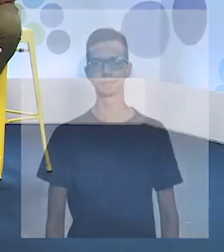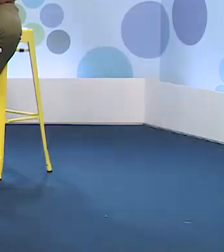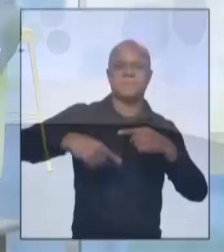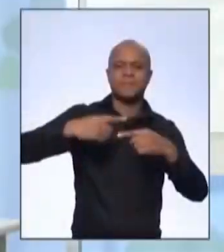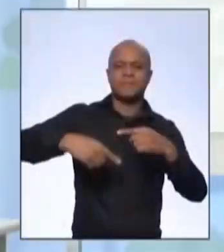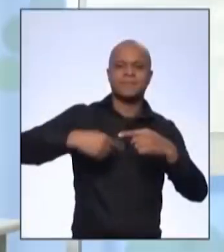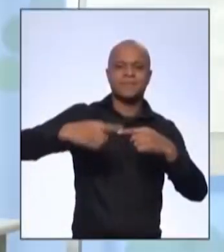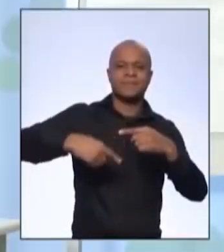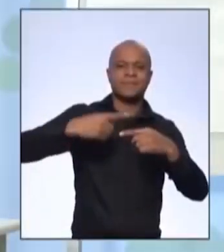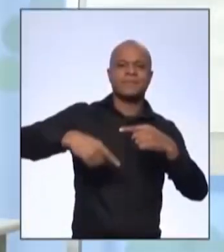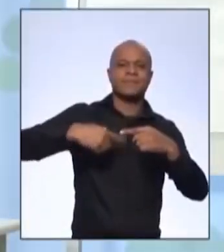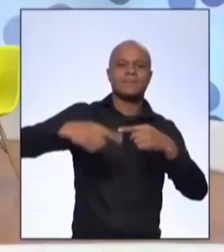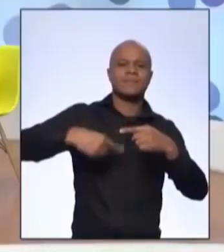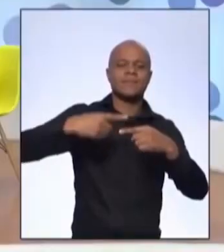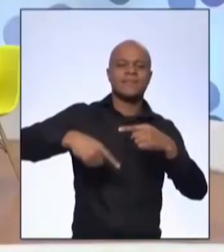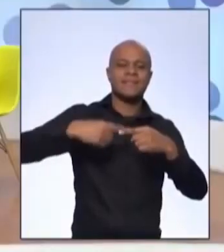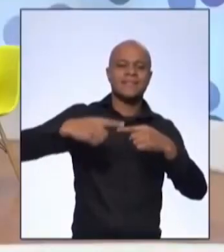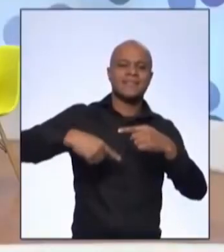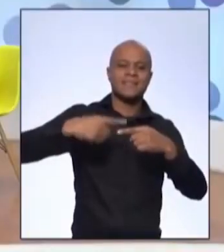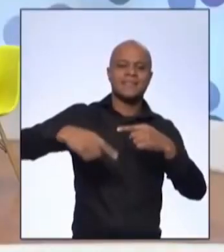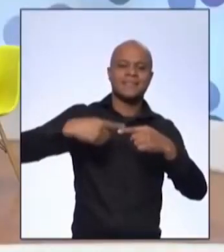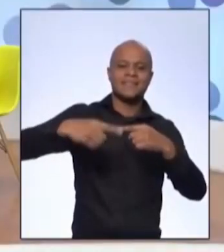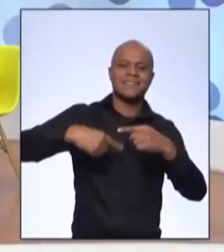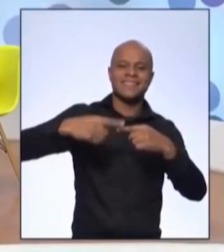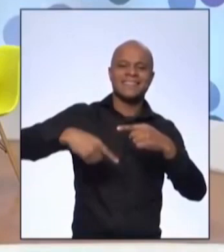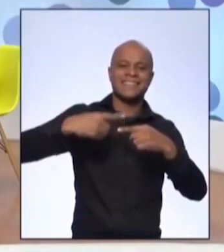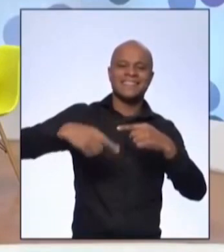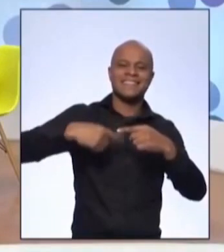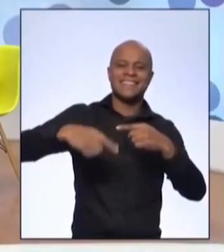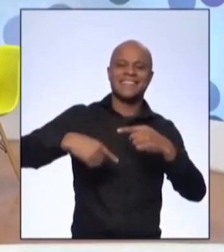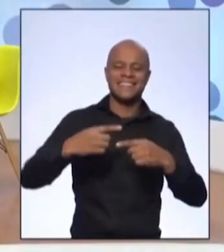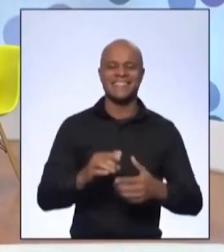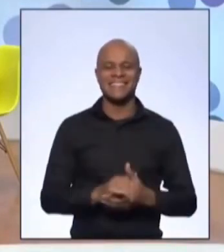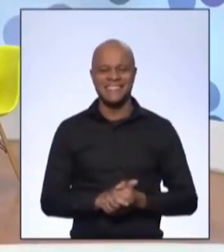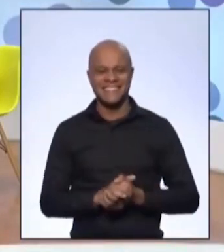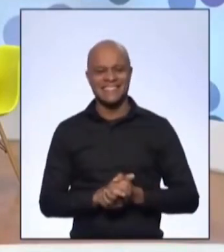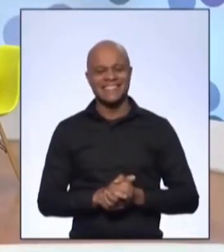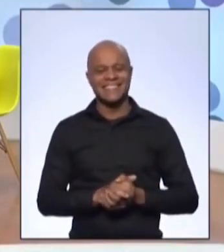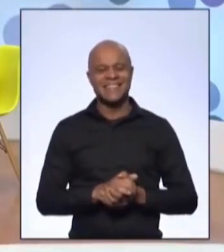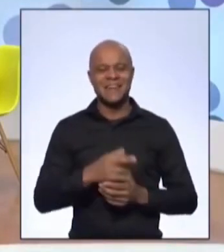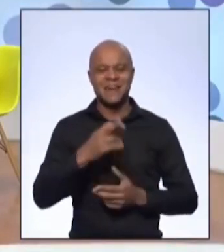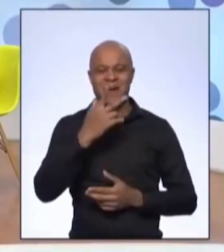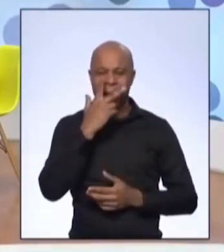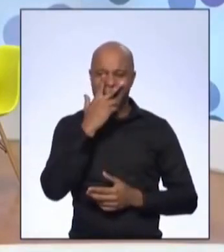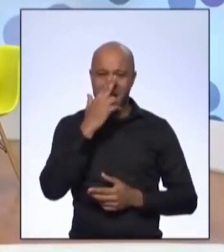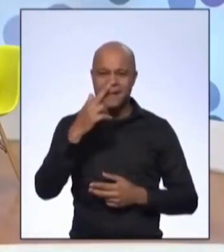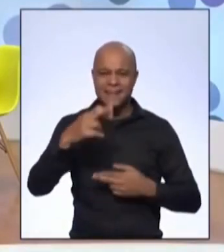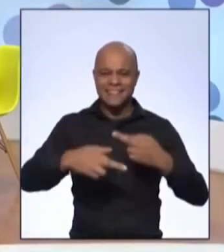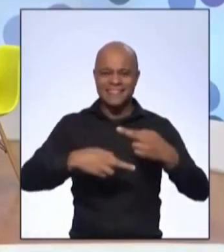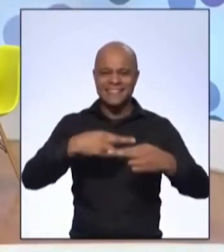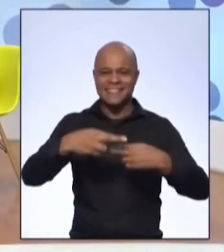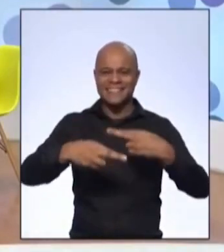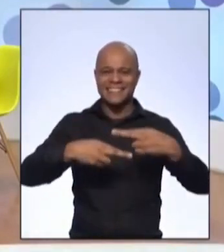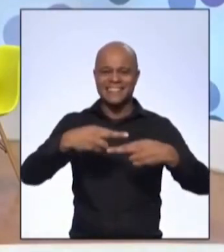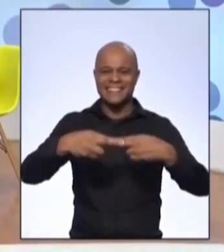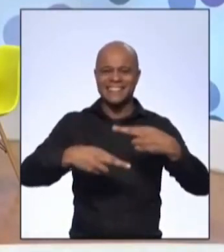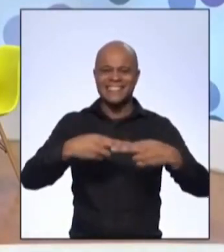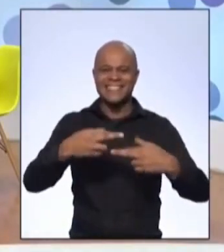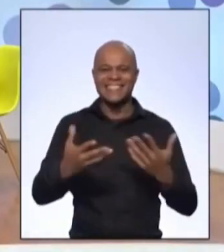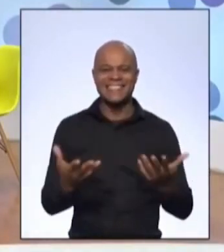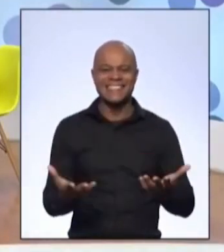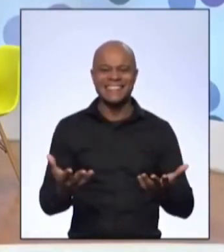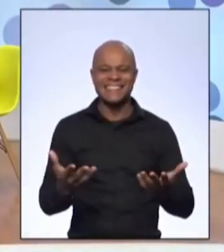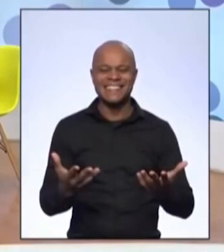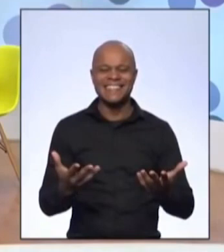Olha aí o professor desenrolando na aula, hein, Giba? Que feio, hein? Que feio, ó. Você falou da bobina, falou das espiras.